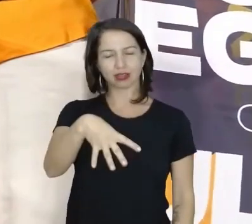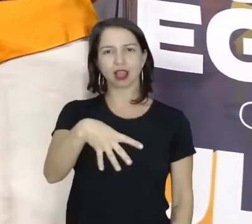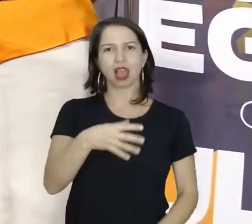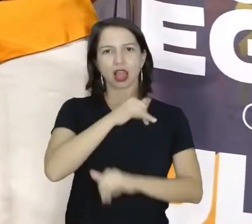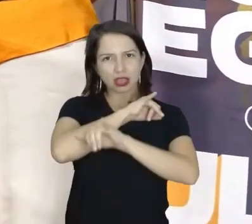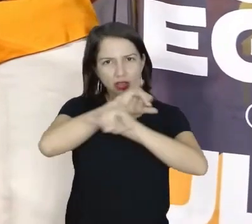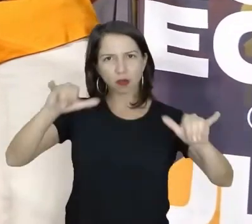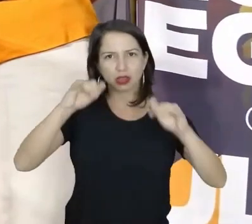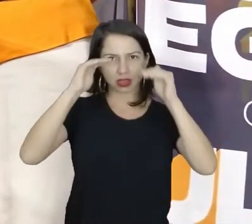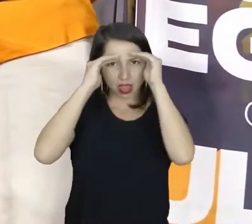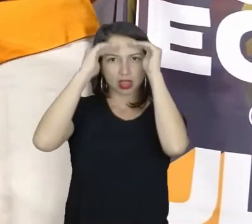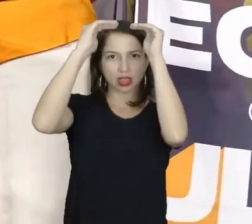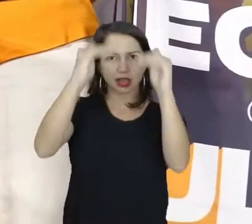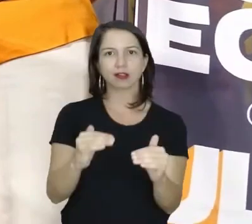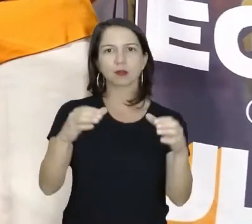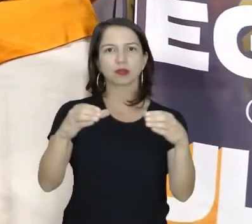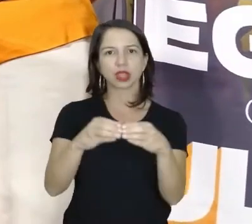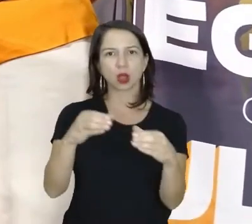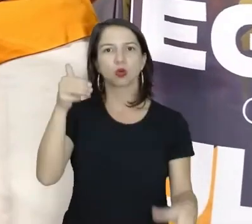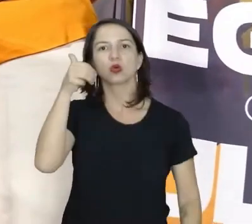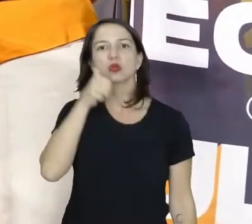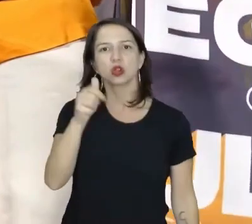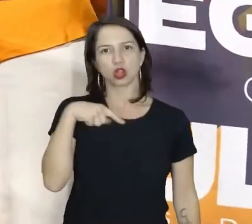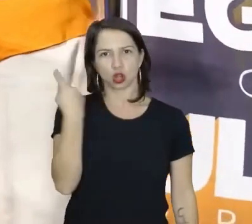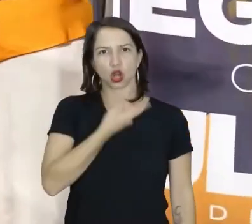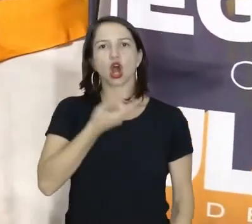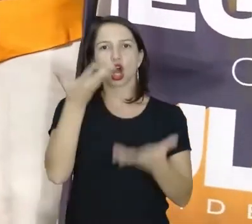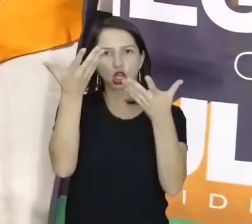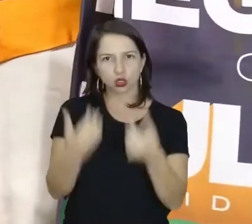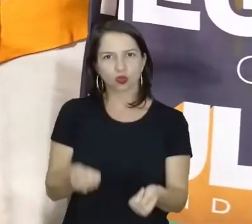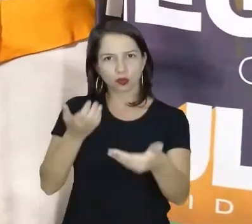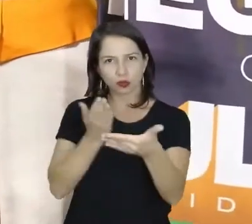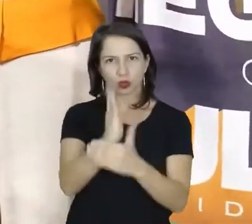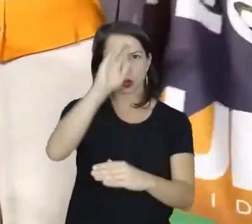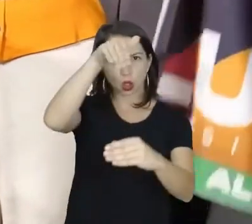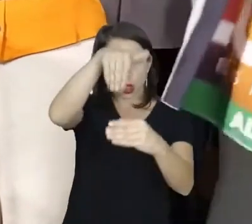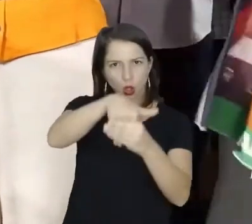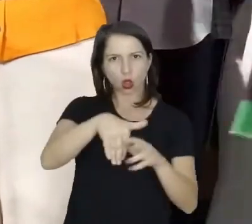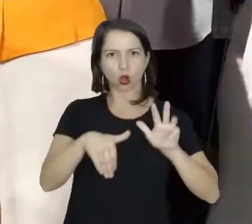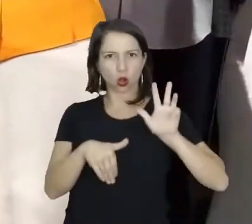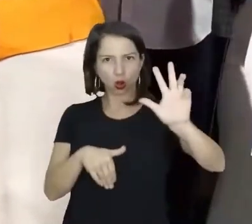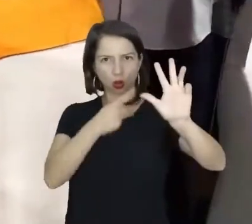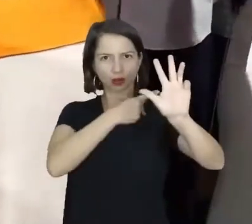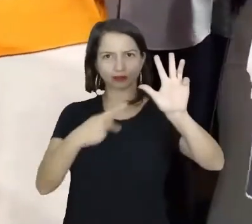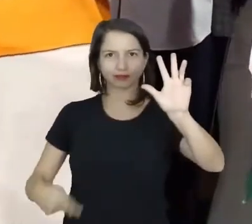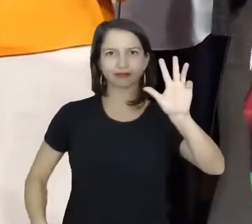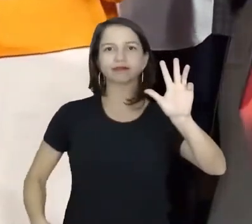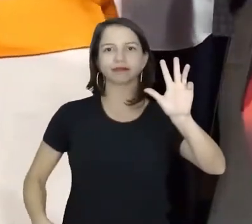brasileiras. Nós vamos eleger Lula presidente da República dia 30 de outubro.